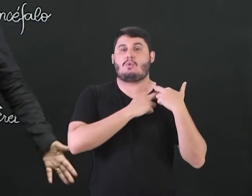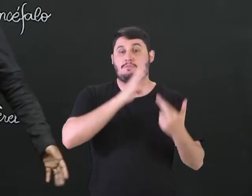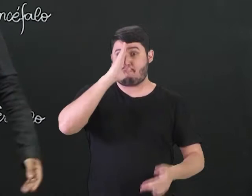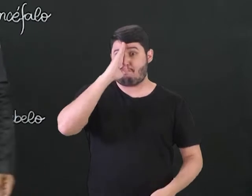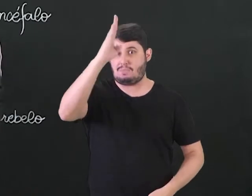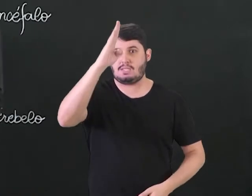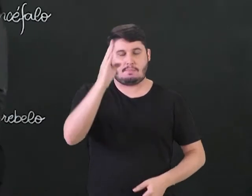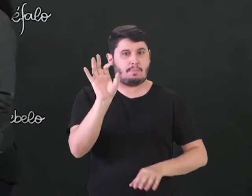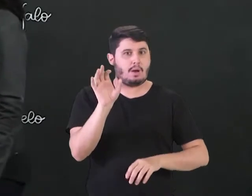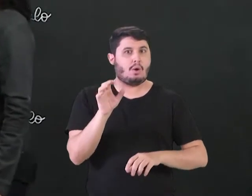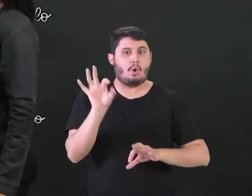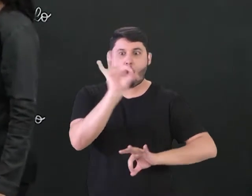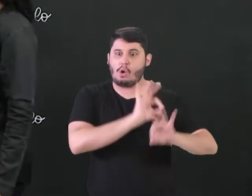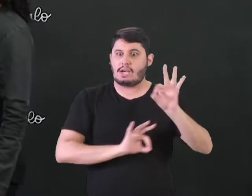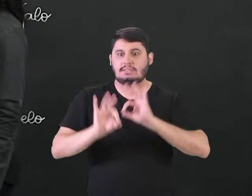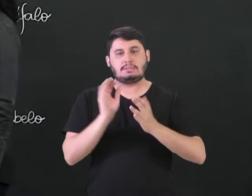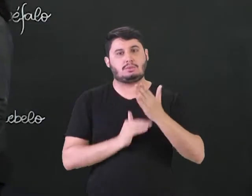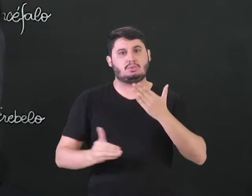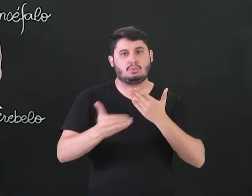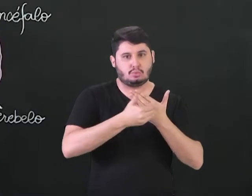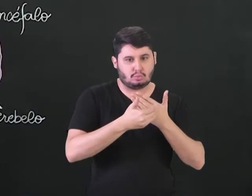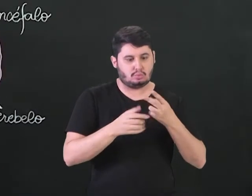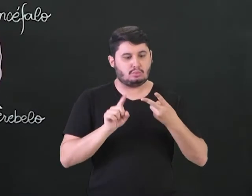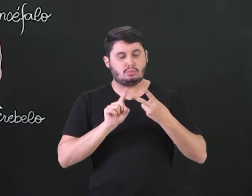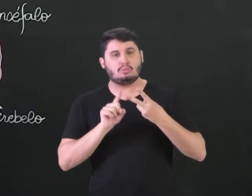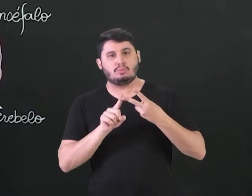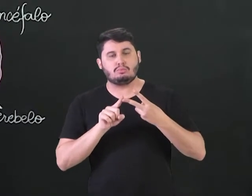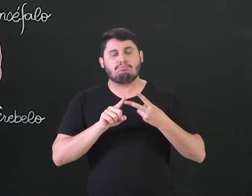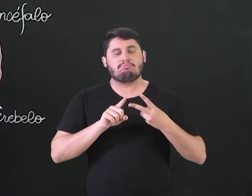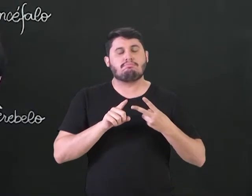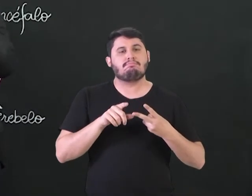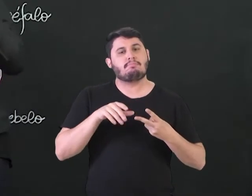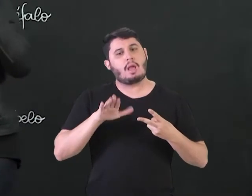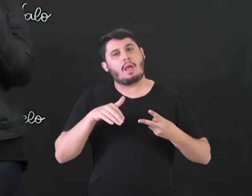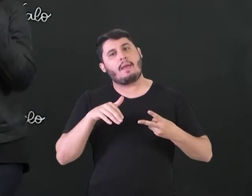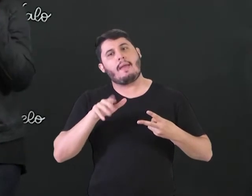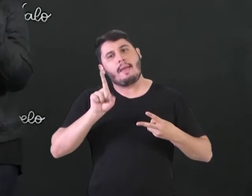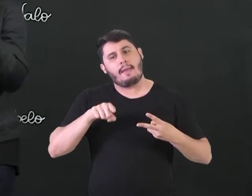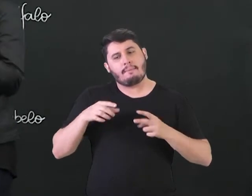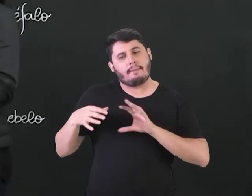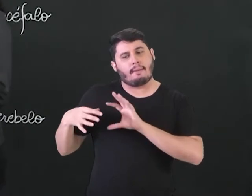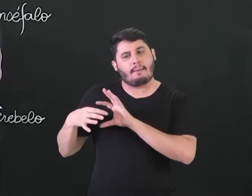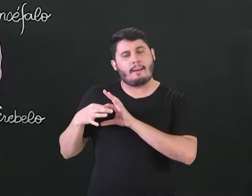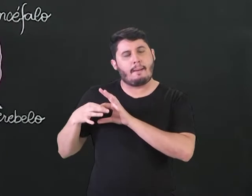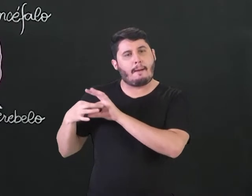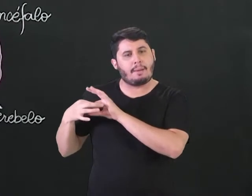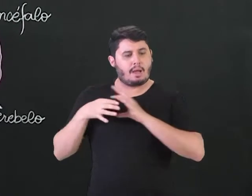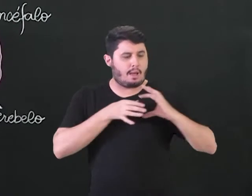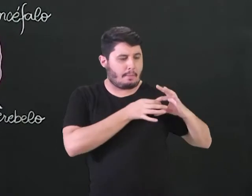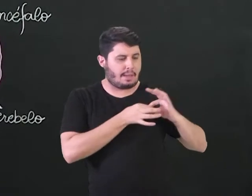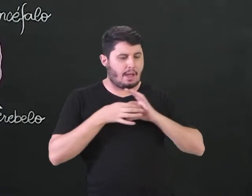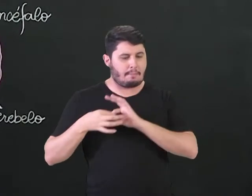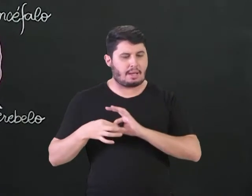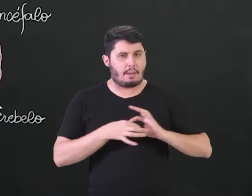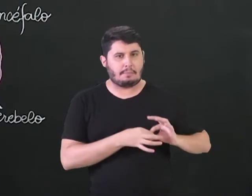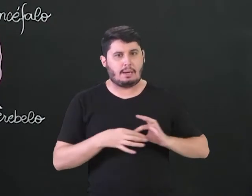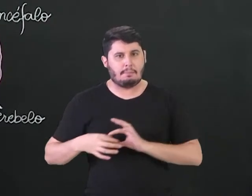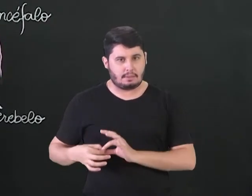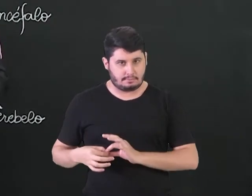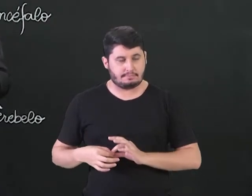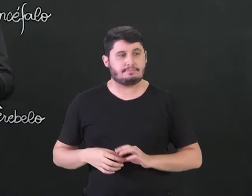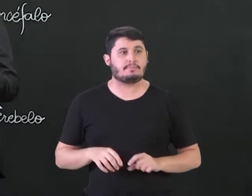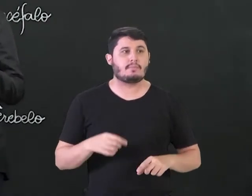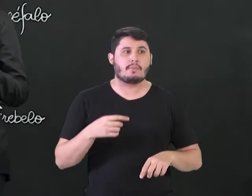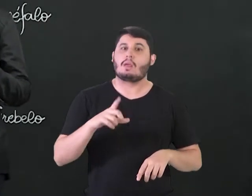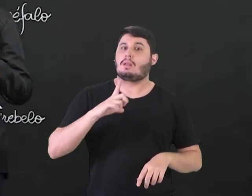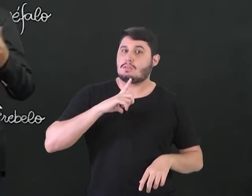distante na periferia. Sistema nervoso central, eu tenho o encéfalo, todo o conteúdo da sua cabeça, e tenho ligado a ele